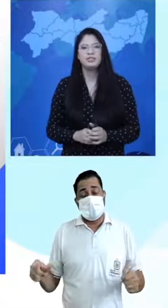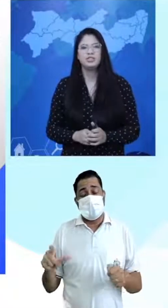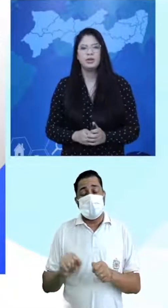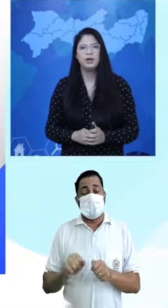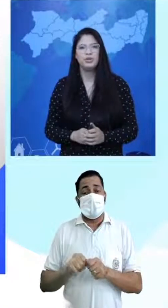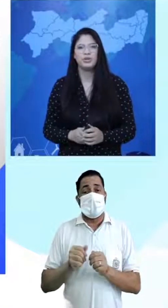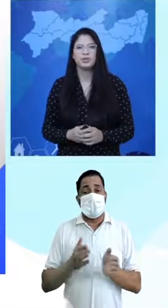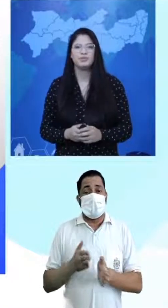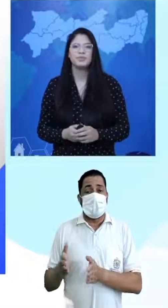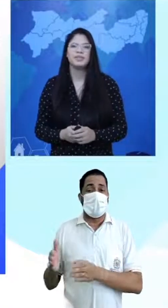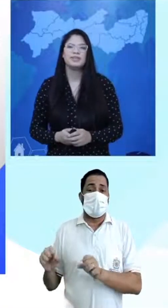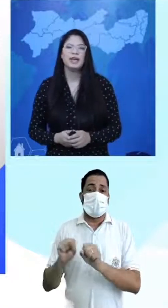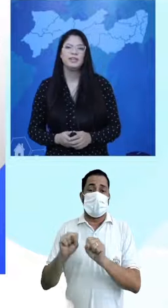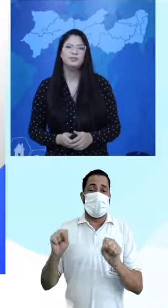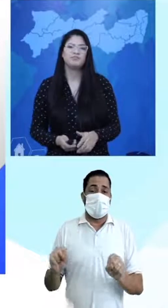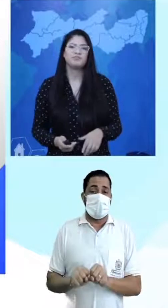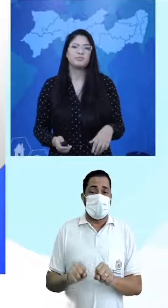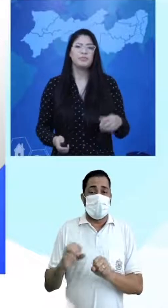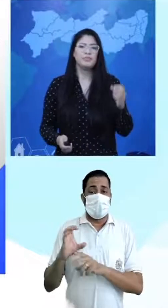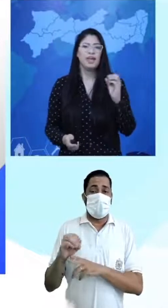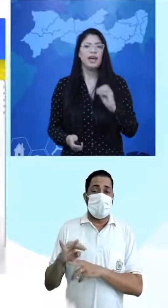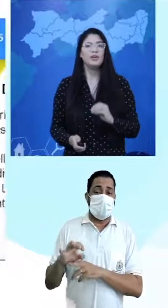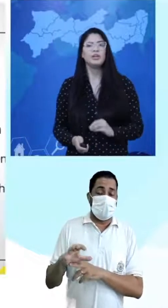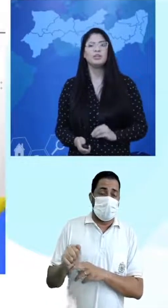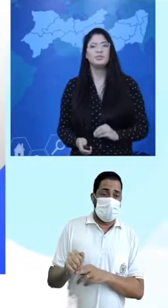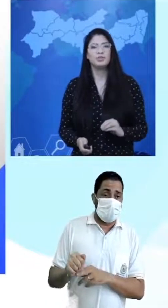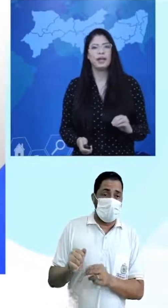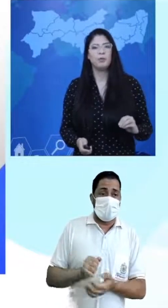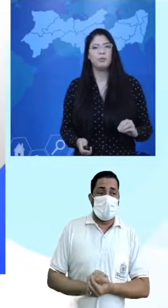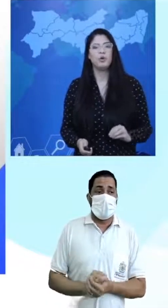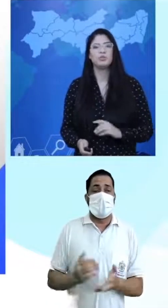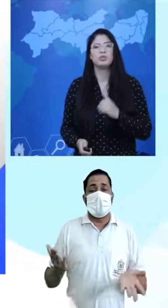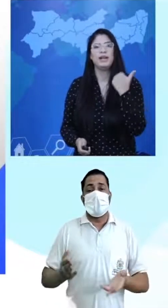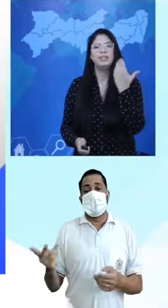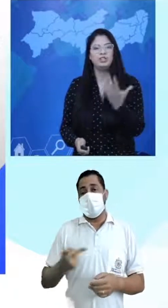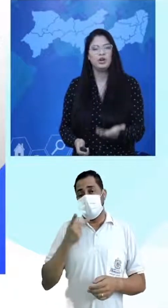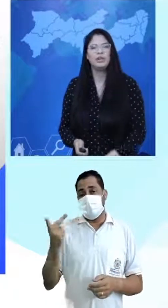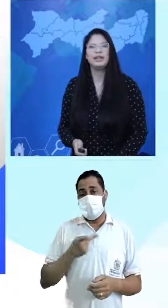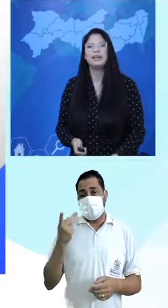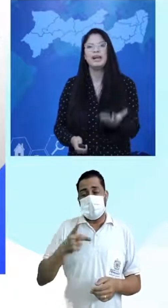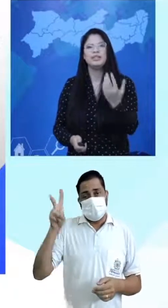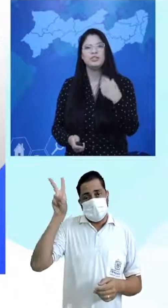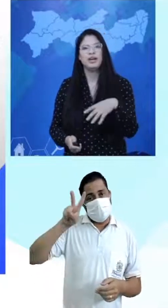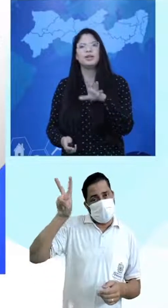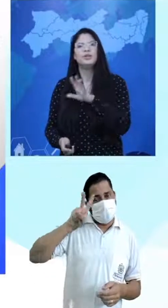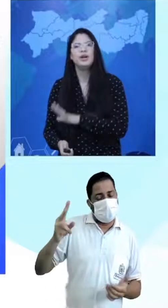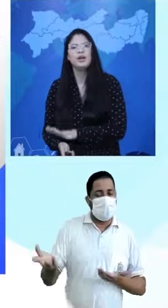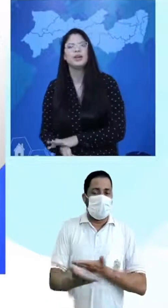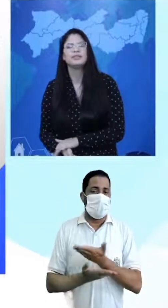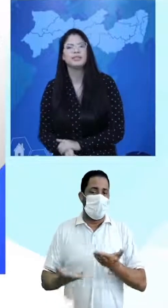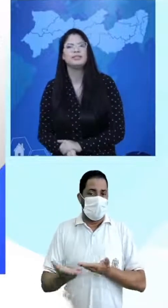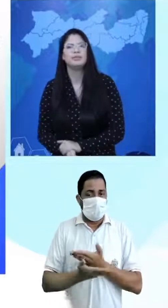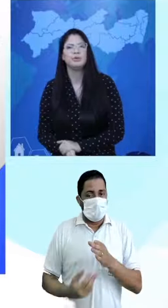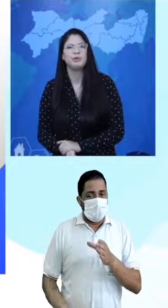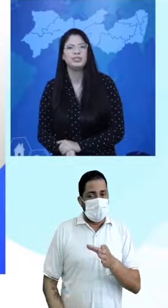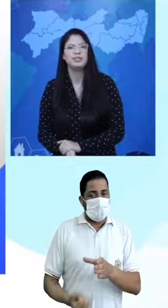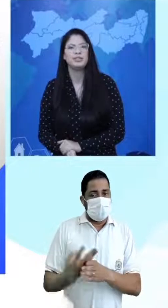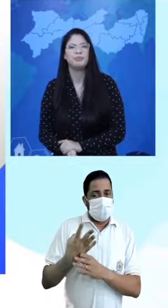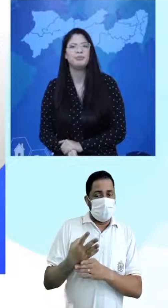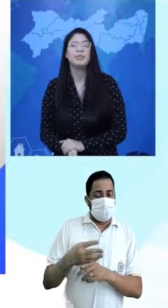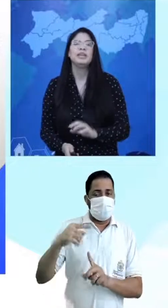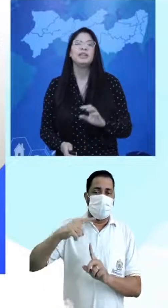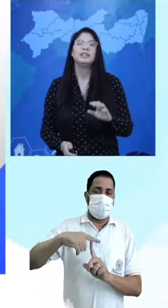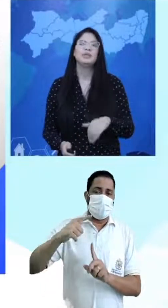desse sistema cônico, certo? Agora nós vamos falar um pouco sobre a história que está relacionada com a criação desse tipo de